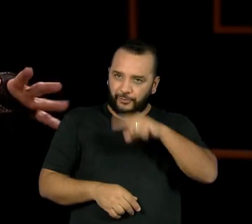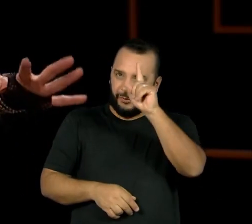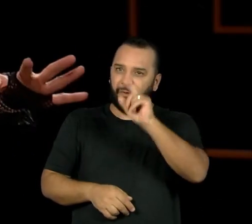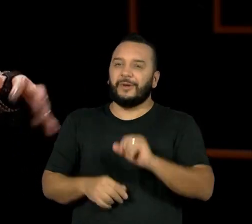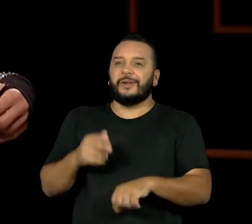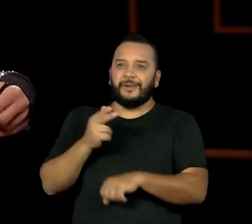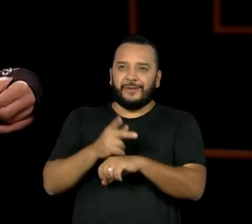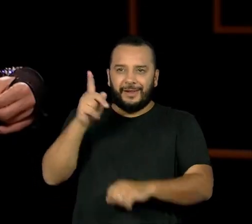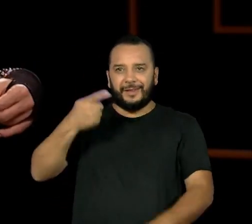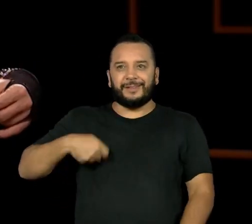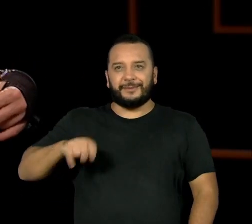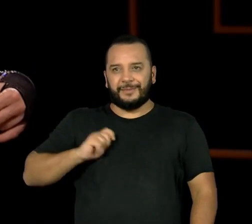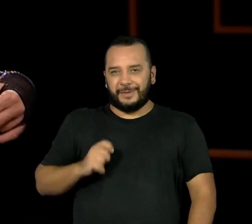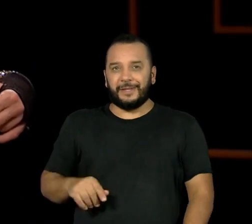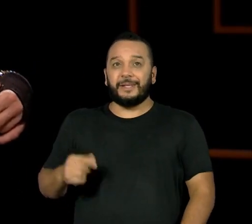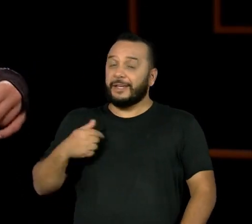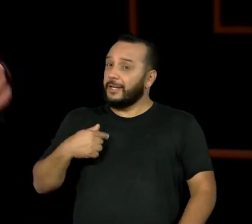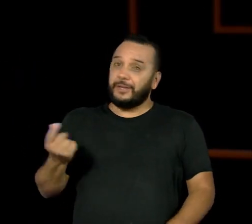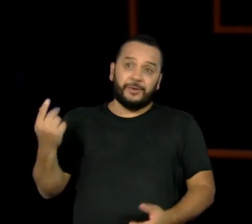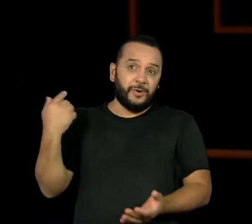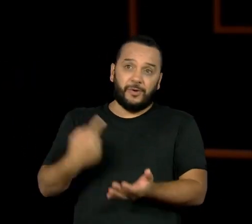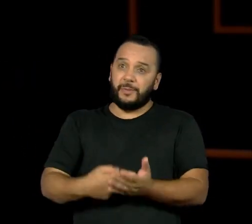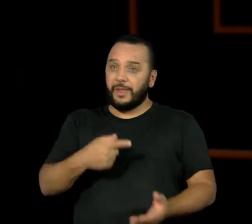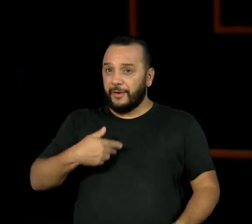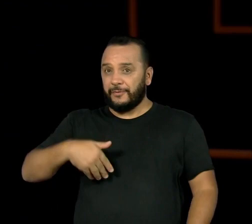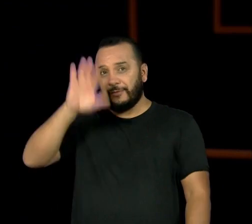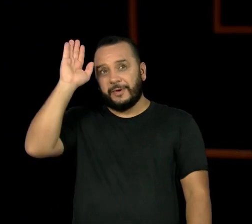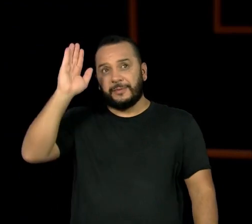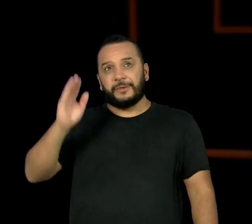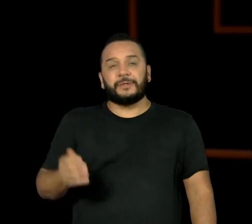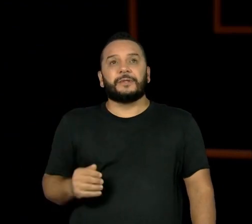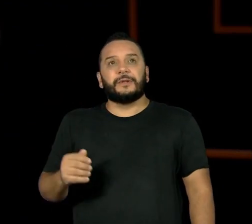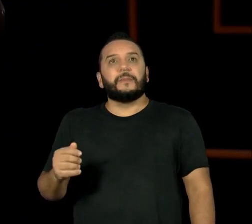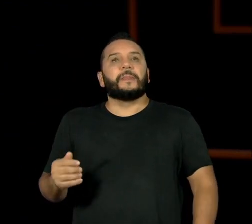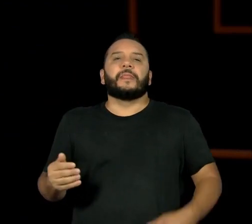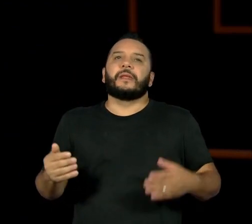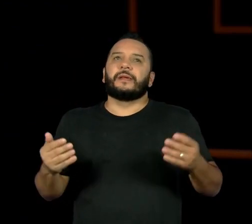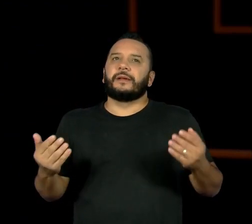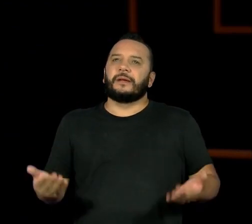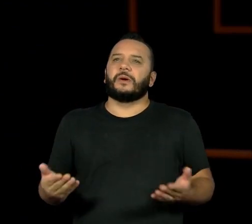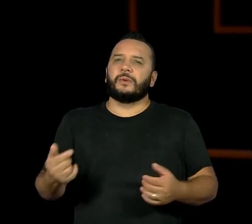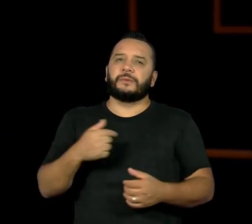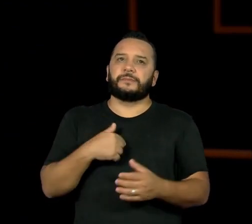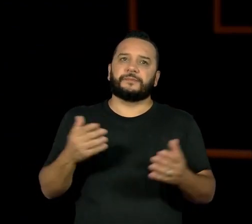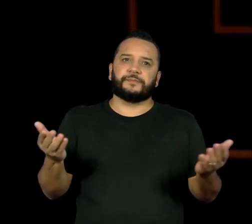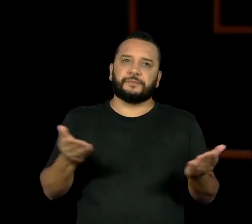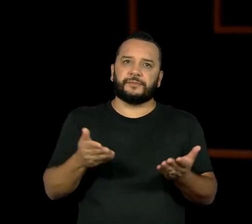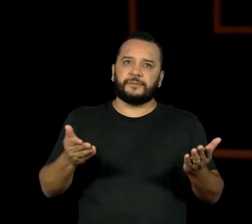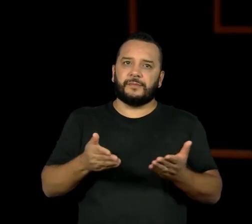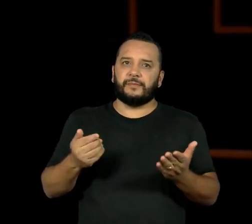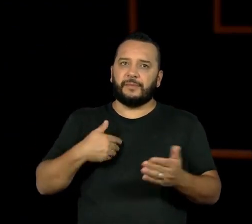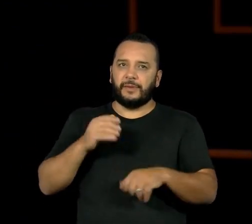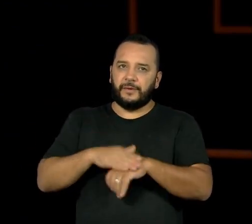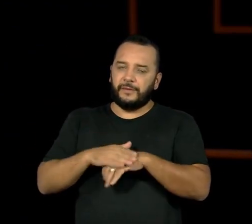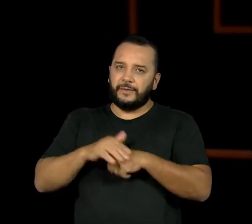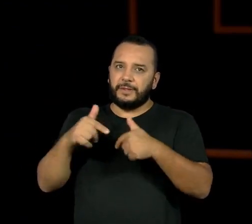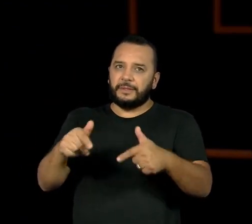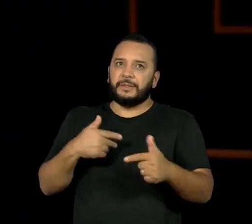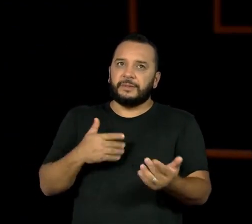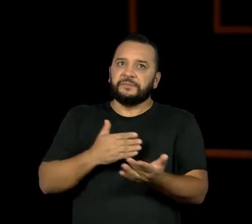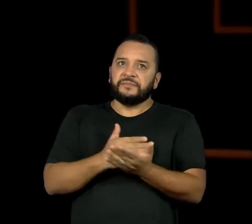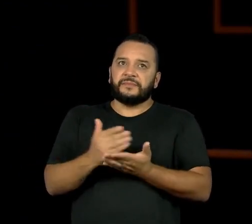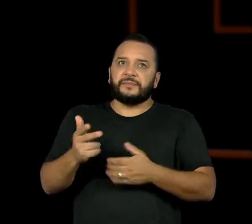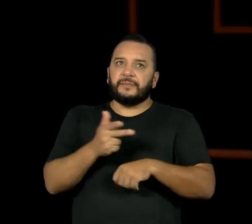Ele mandou já um recado para mim, vamos? E uma coisa que a gente vai fazer agora, que eu comecei a